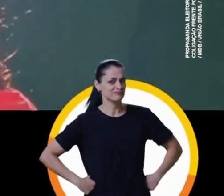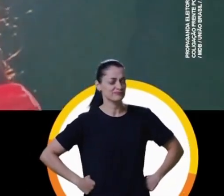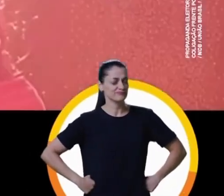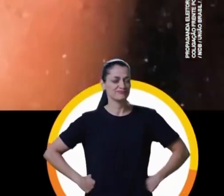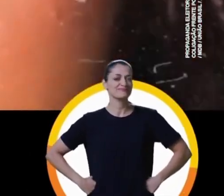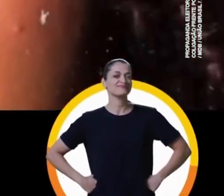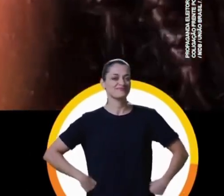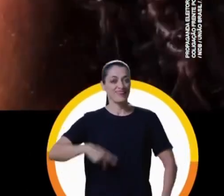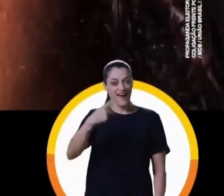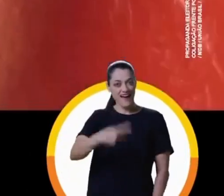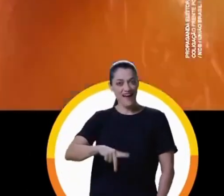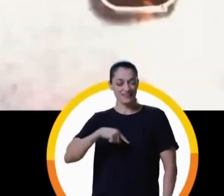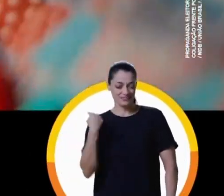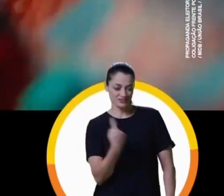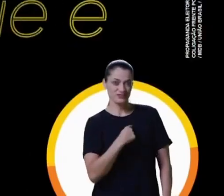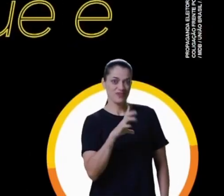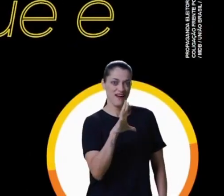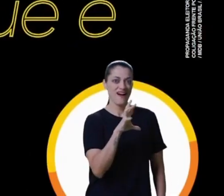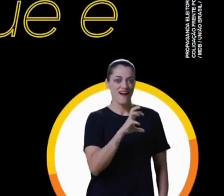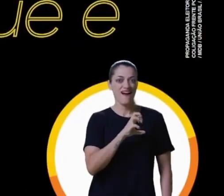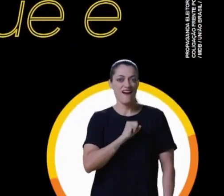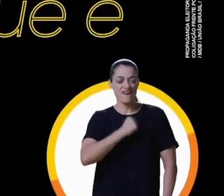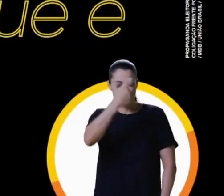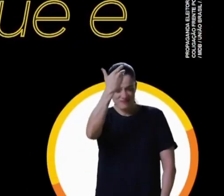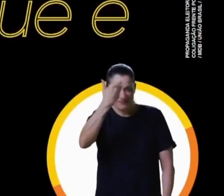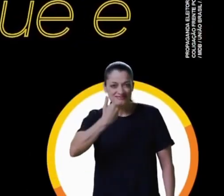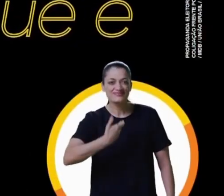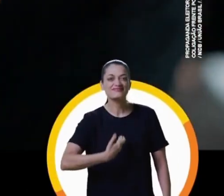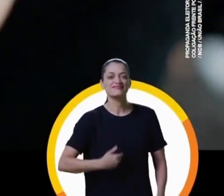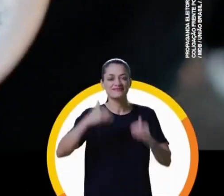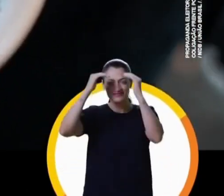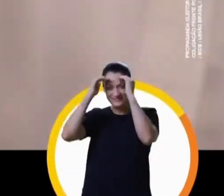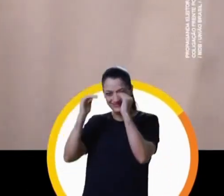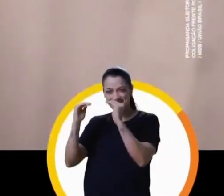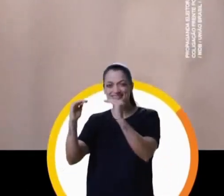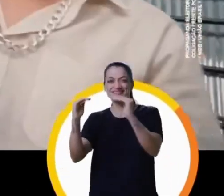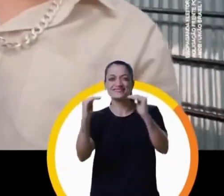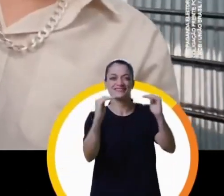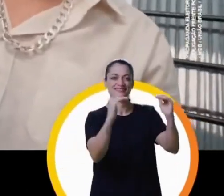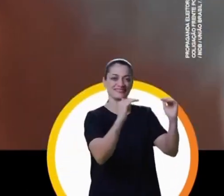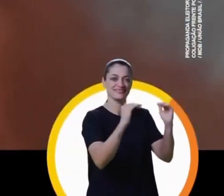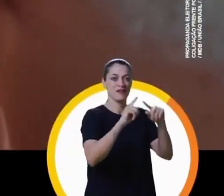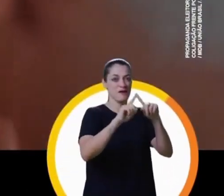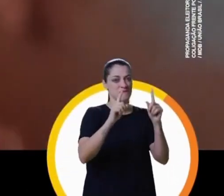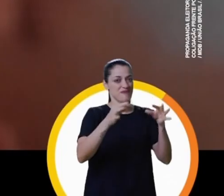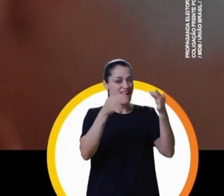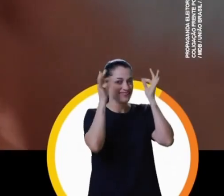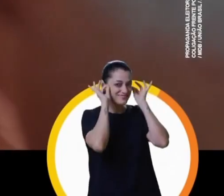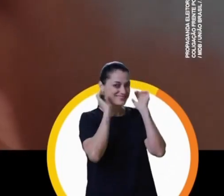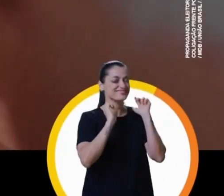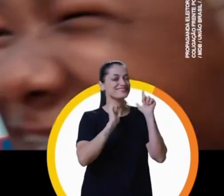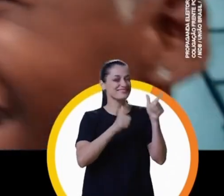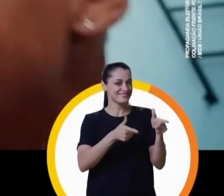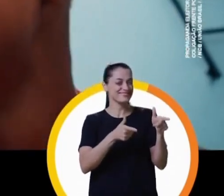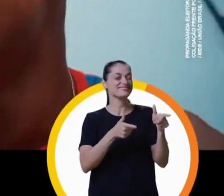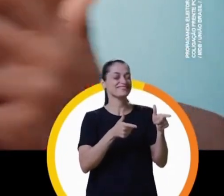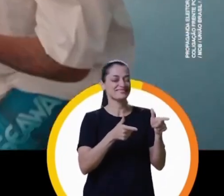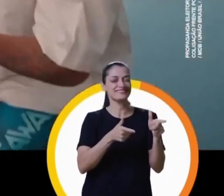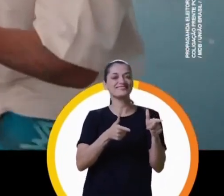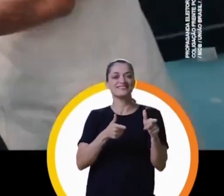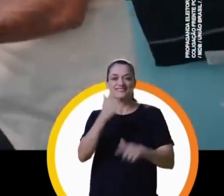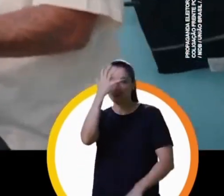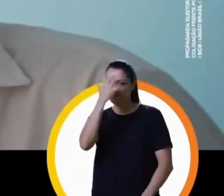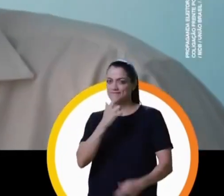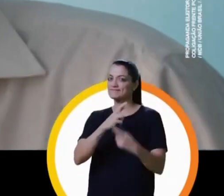você ver. Mas menino... Aqui a gente ama o que é. Com respeito, mas sem deixar de tirar